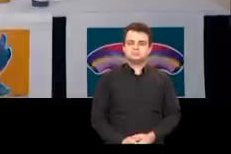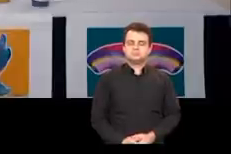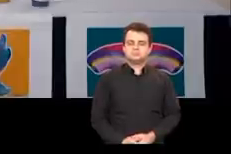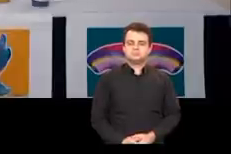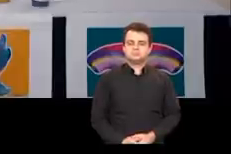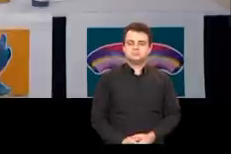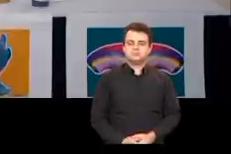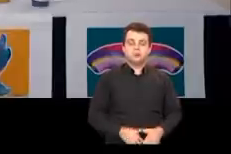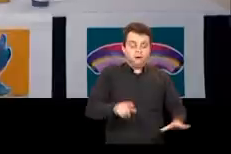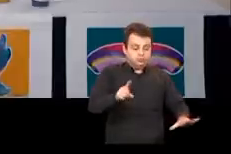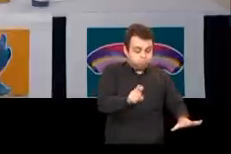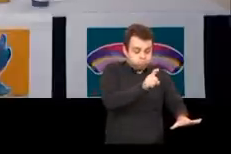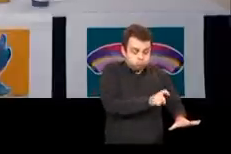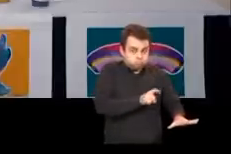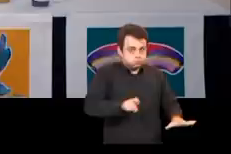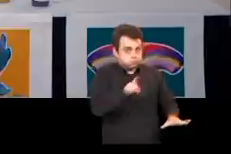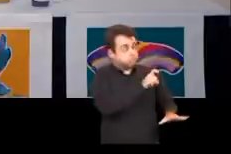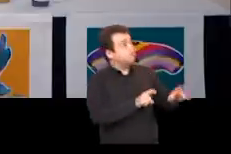Com o borrifador,